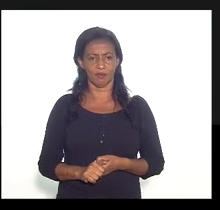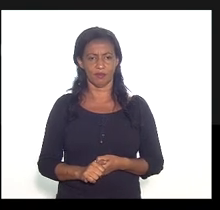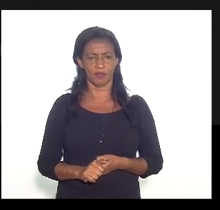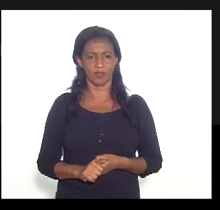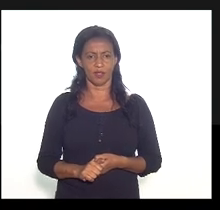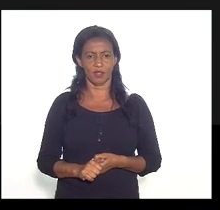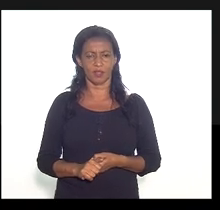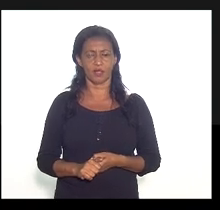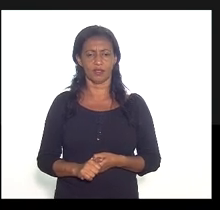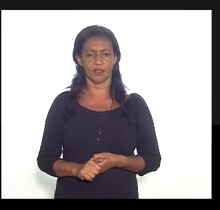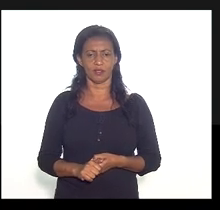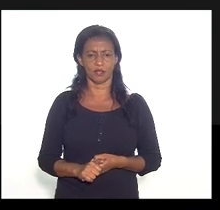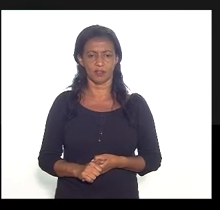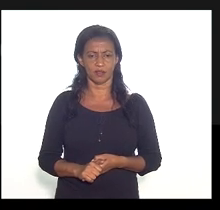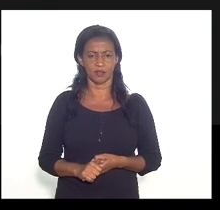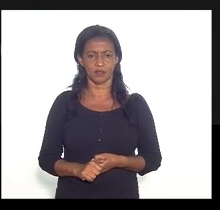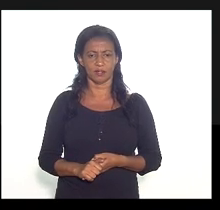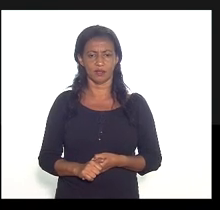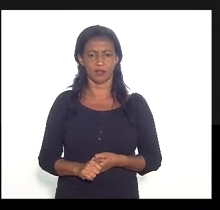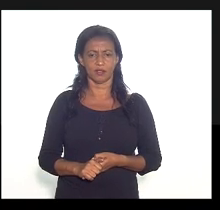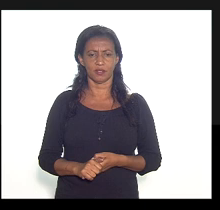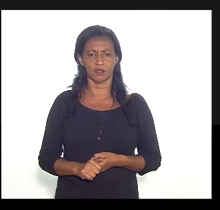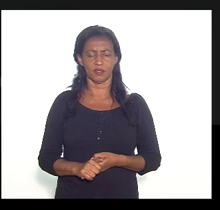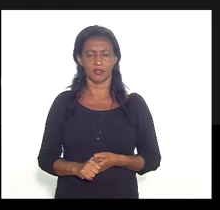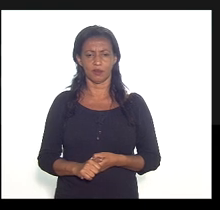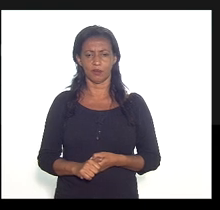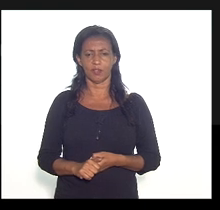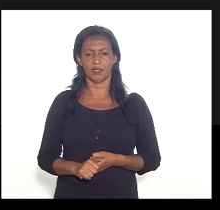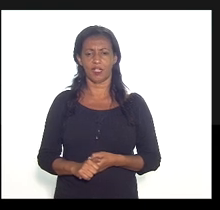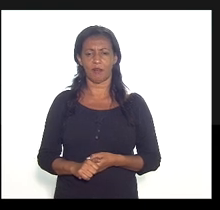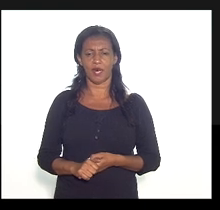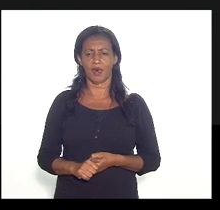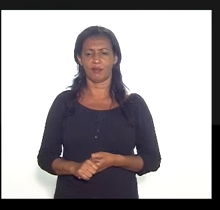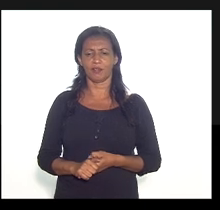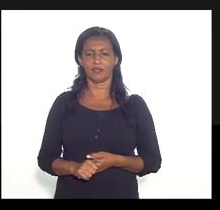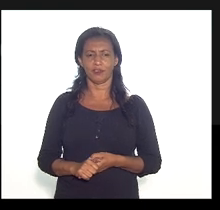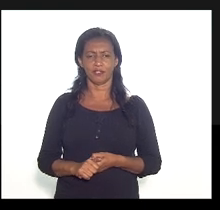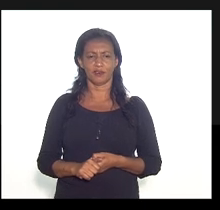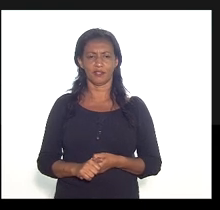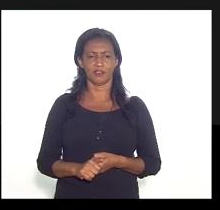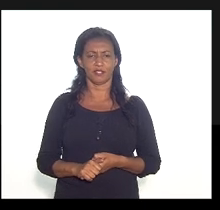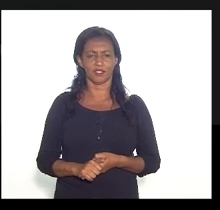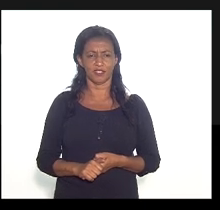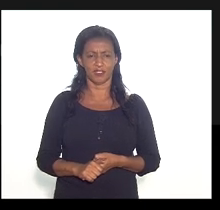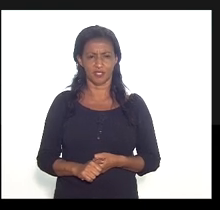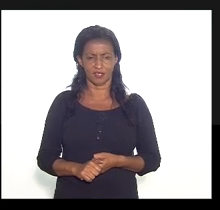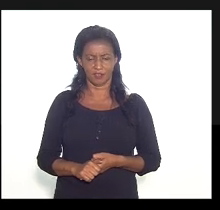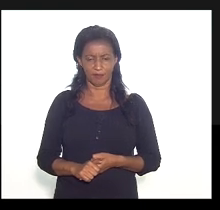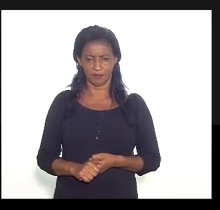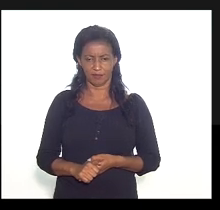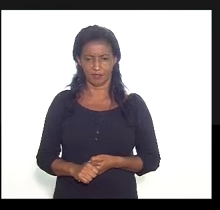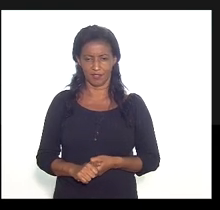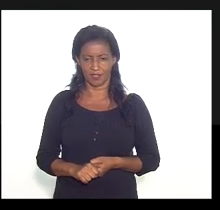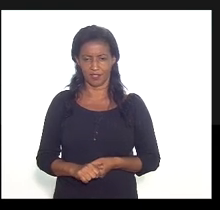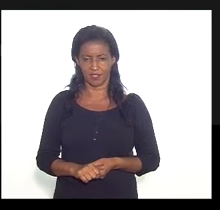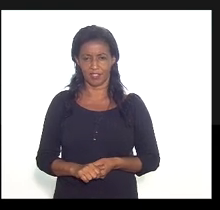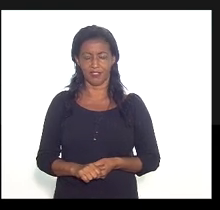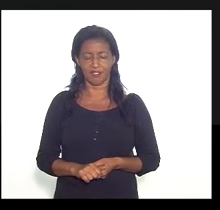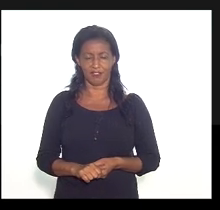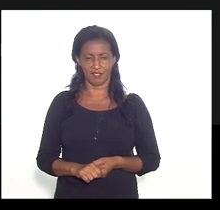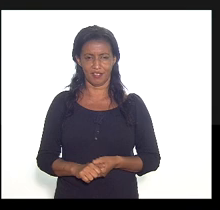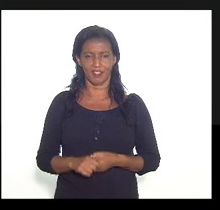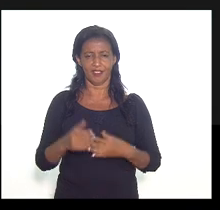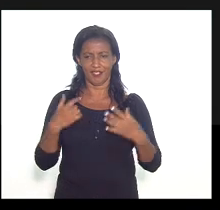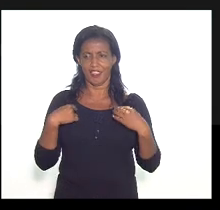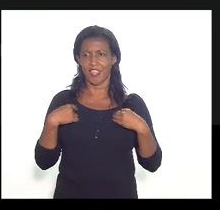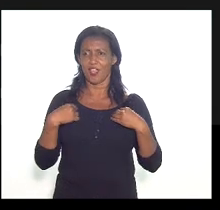Perfeito. Nós tivemos contato com o líder do PSL. Ele vai retirar os destaques, então isso tudo acaba. Então, vamos continuar